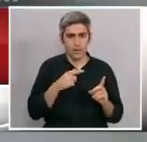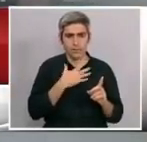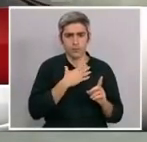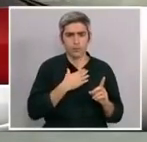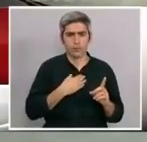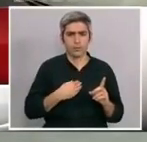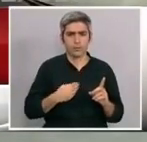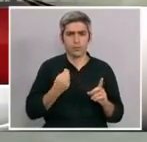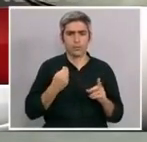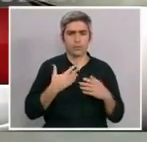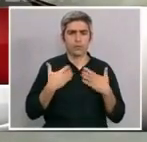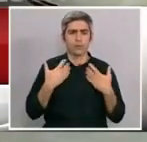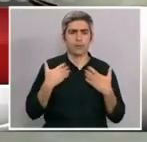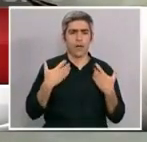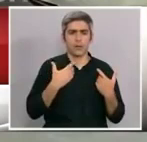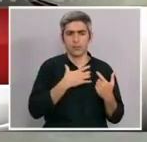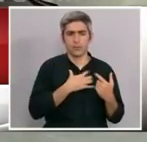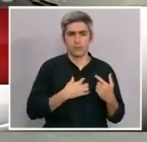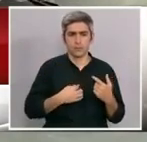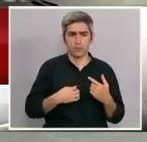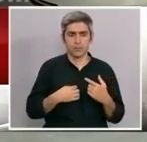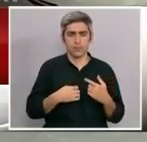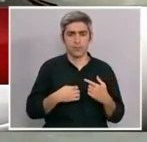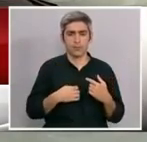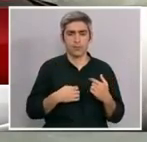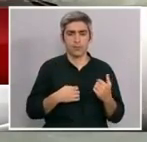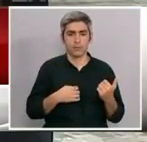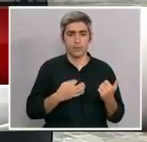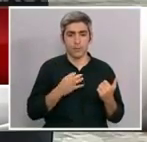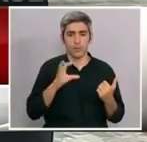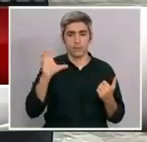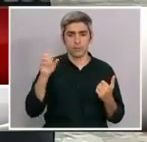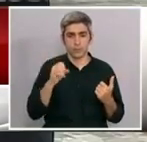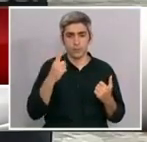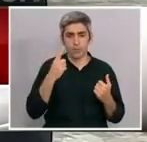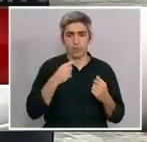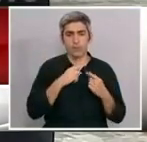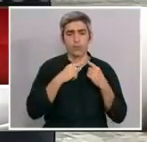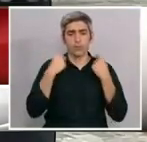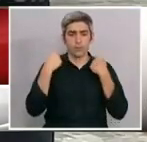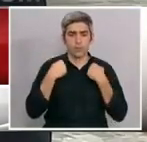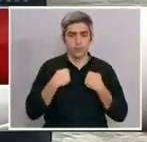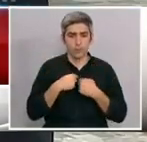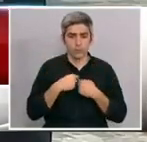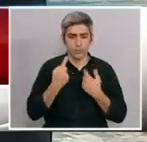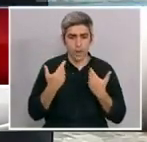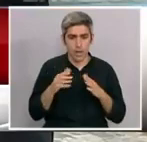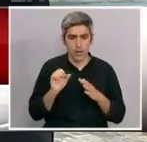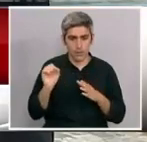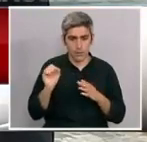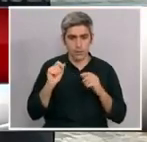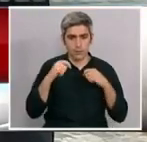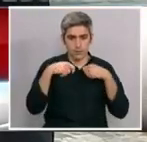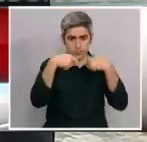pescoço muito destapado. Porque era o tal brilho que eu queria. E ela foi buscar um colar dentro de uma caixinha e pôs-me